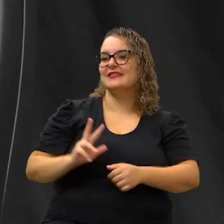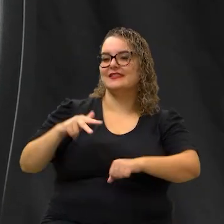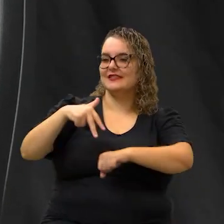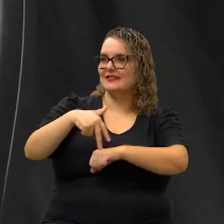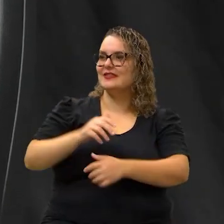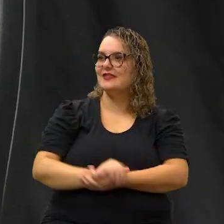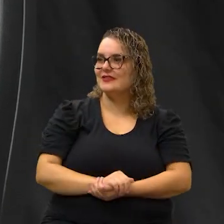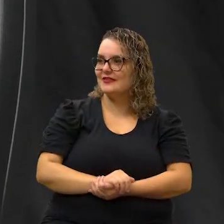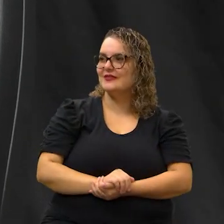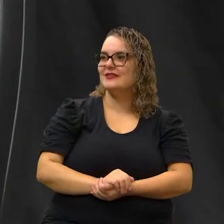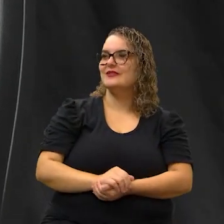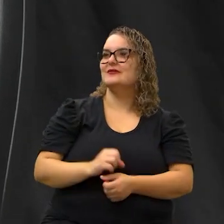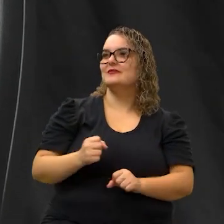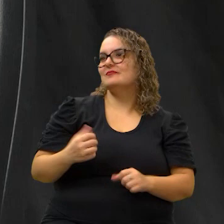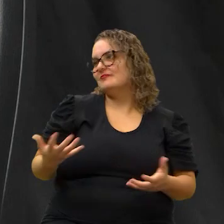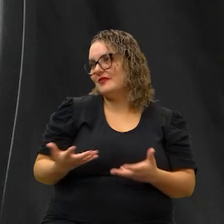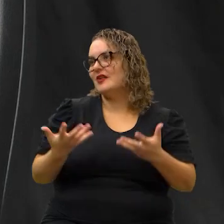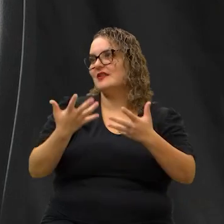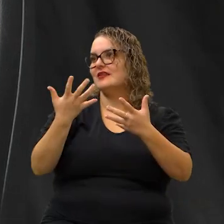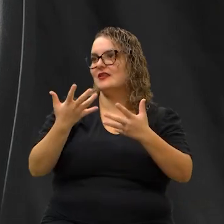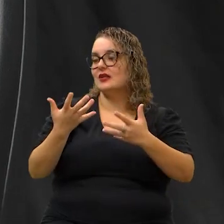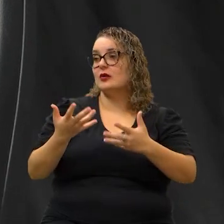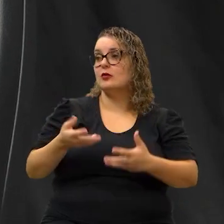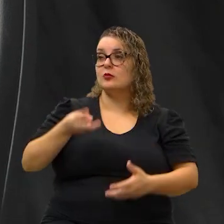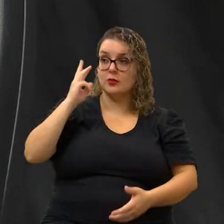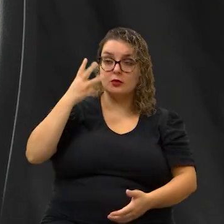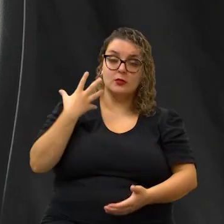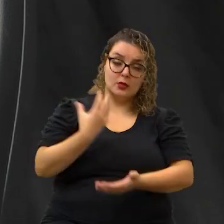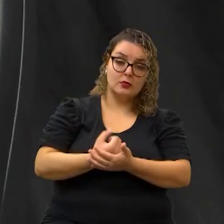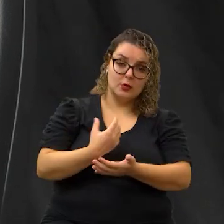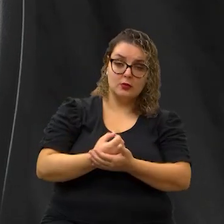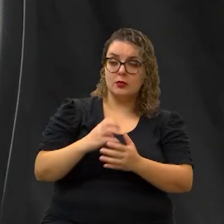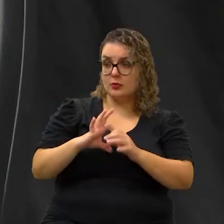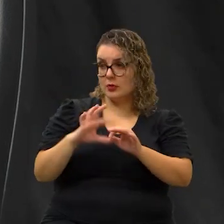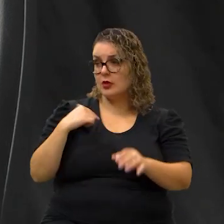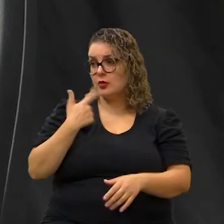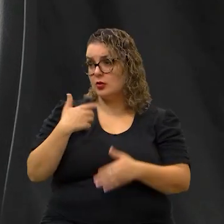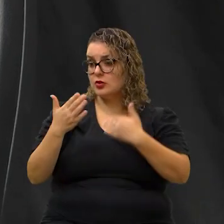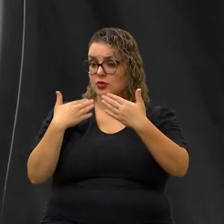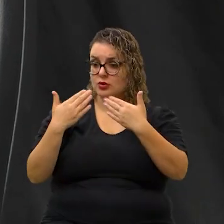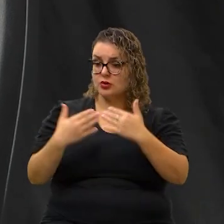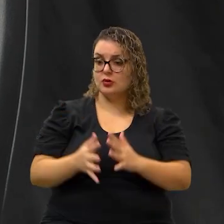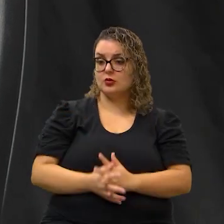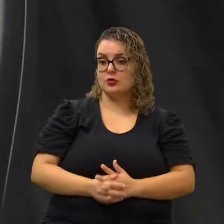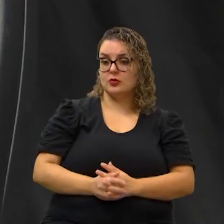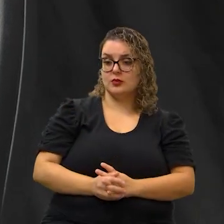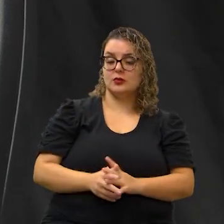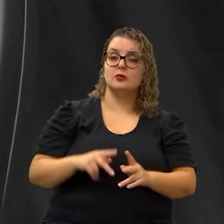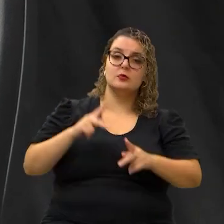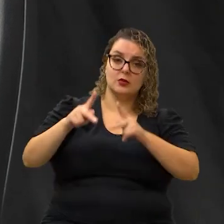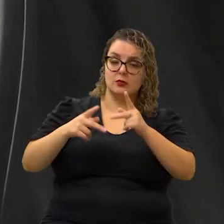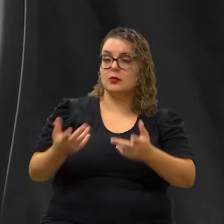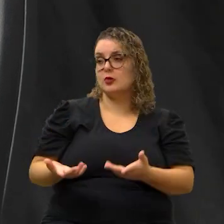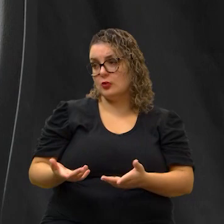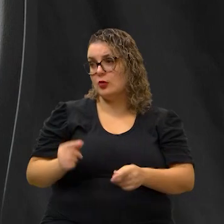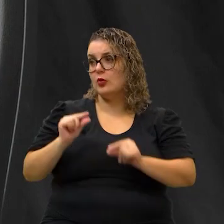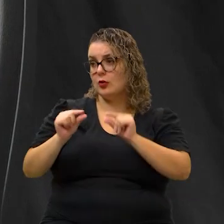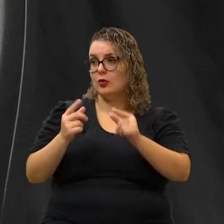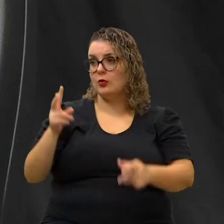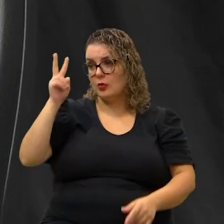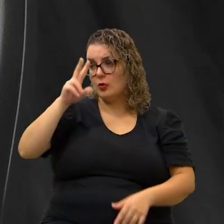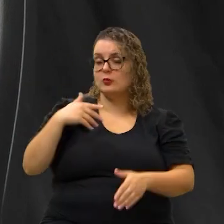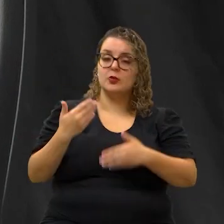sempre à disposição aqui para participar do podcast. Acho que é uma grande iniciativa que vocês têm de permitir que a gente dialogue com